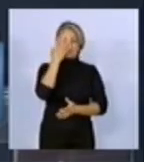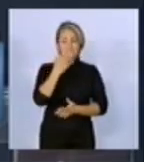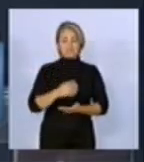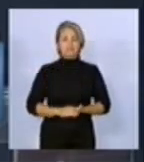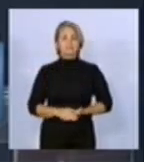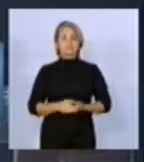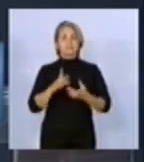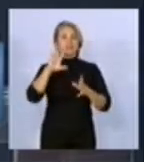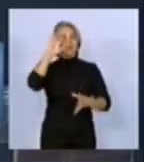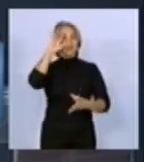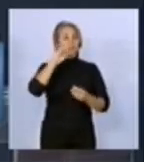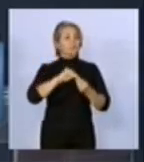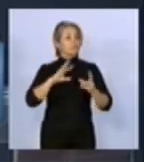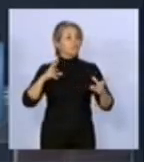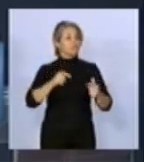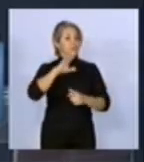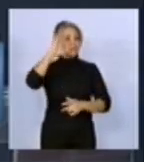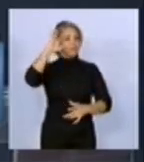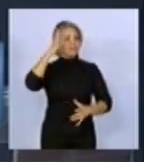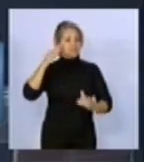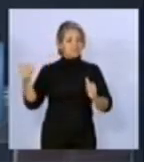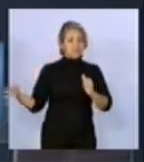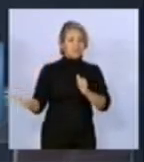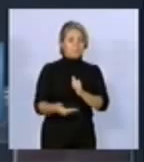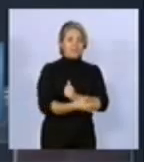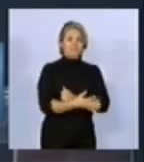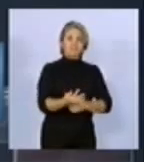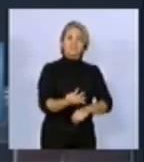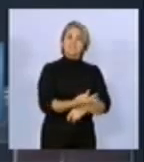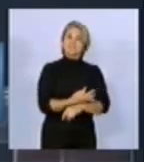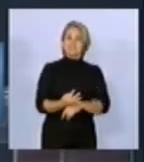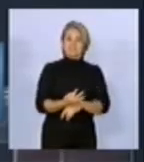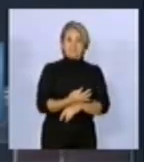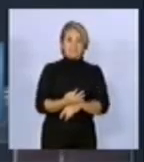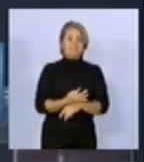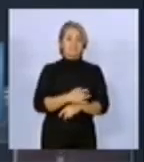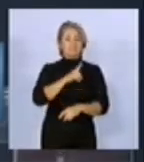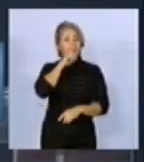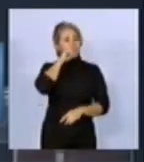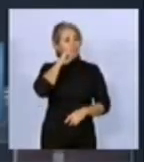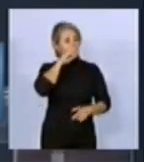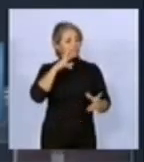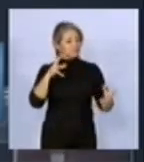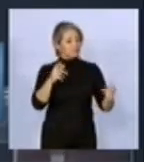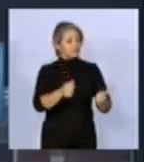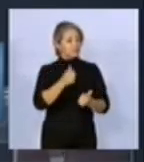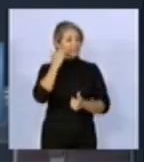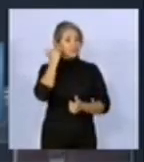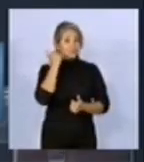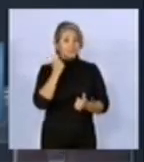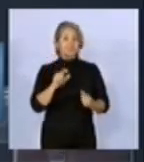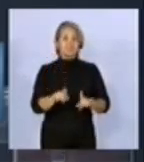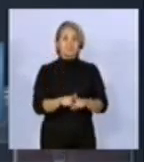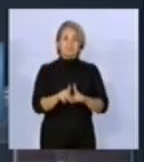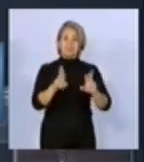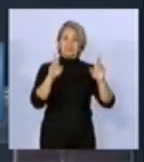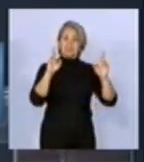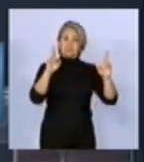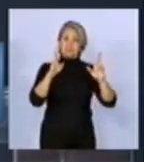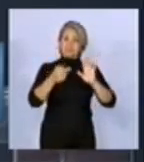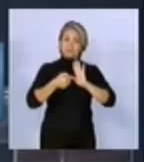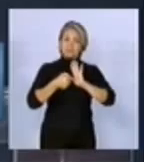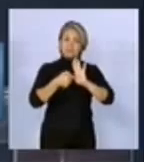efetivamente todos os resultados estão abaixo dos limites de tolerância considerando abrangência e a representatividade da mostragem